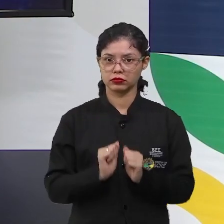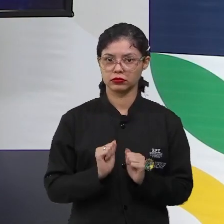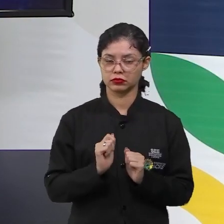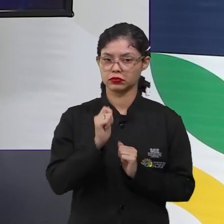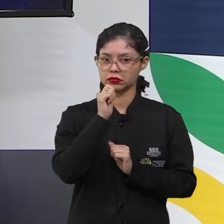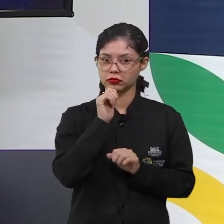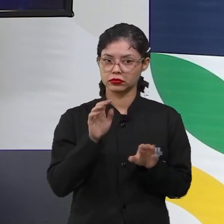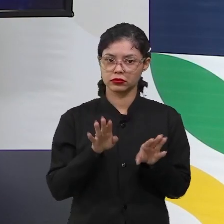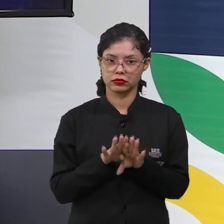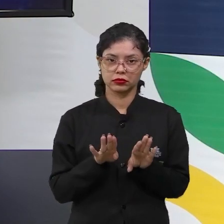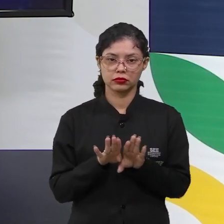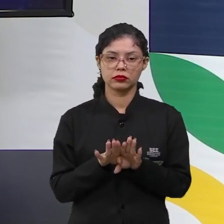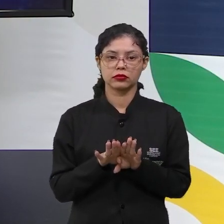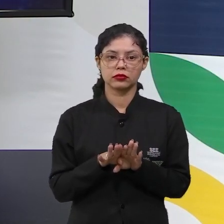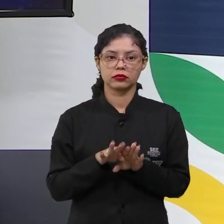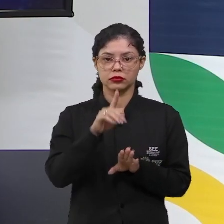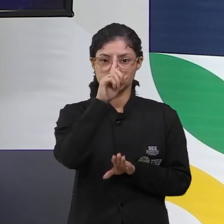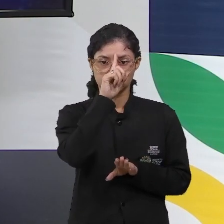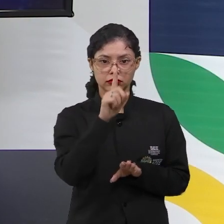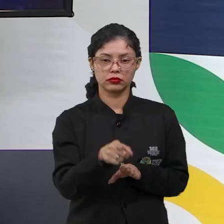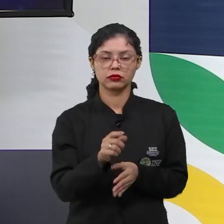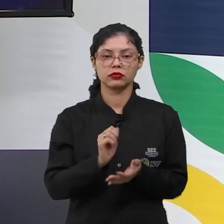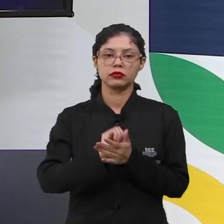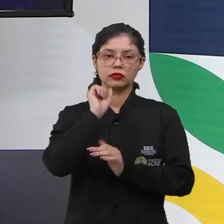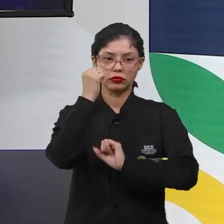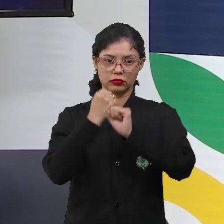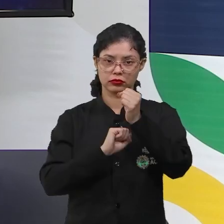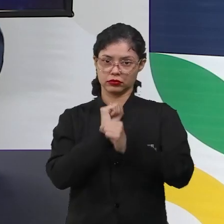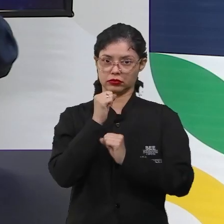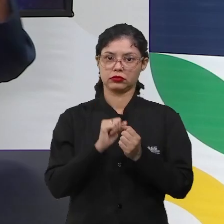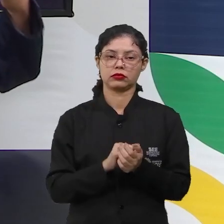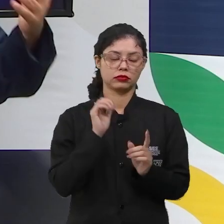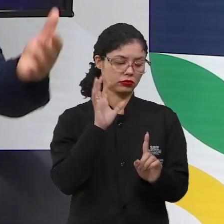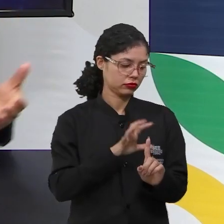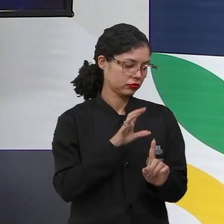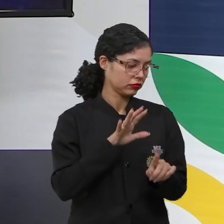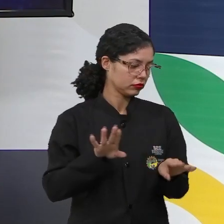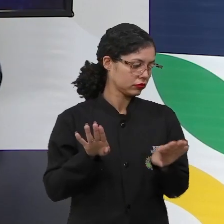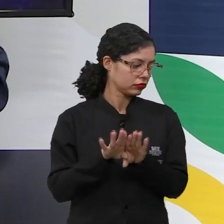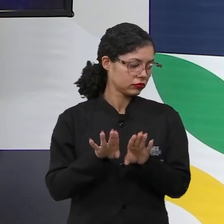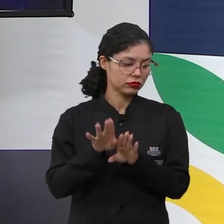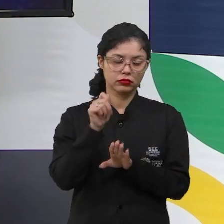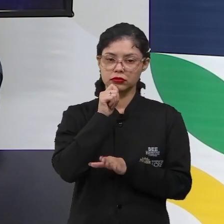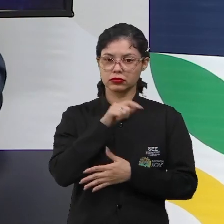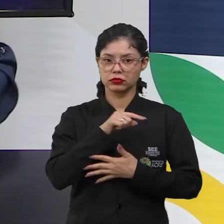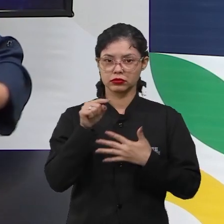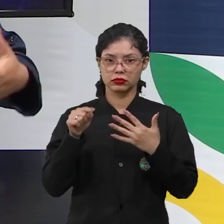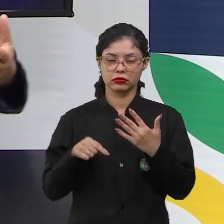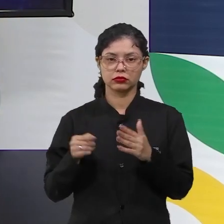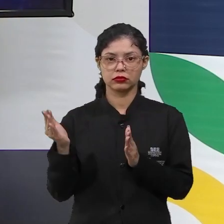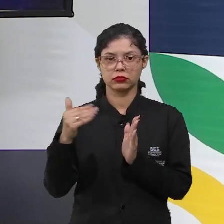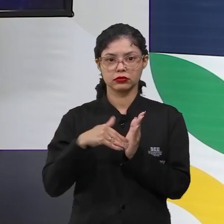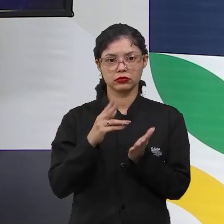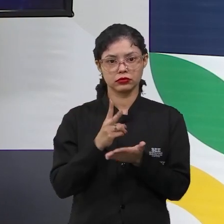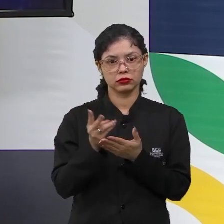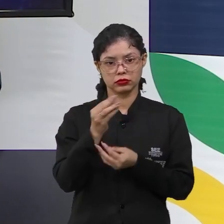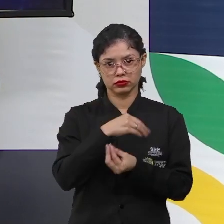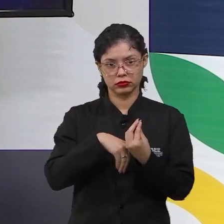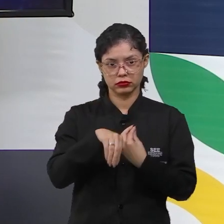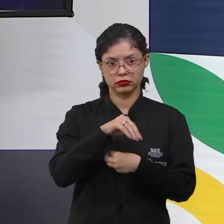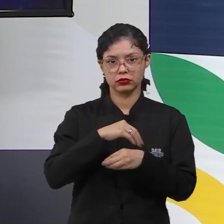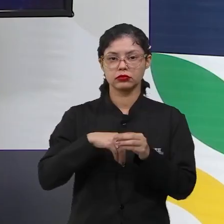ser também de ordem industrial, que vai influenciar várias questões e até mesmo envolver as